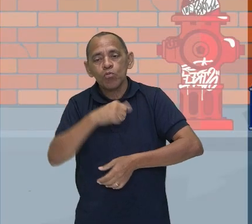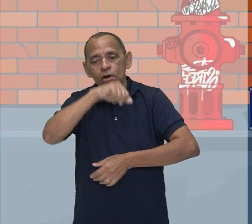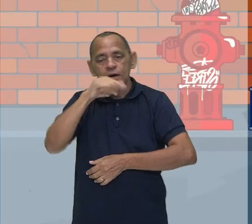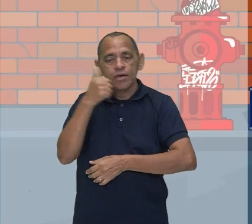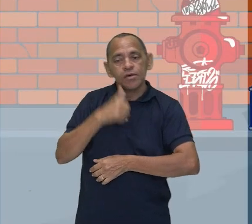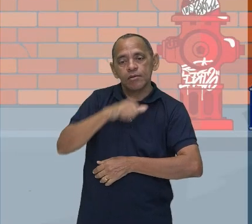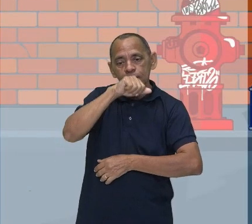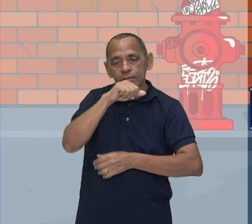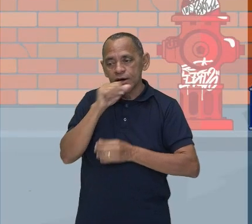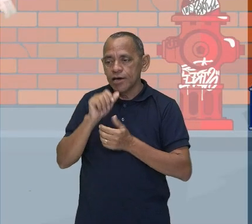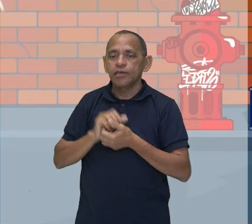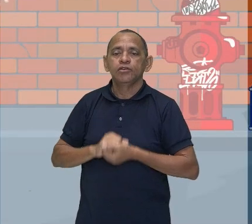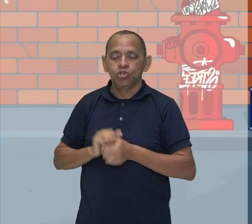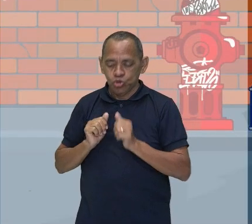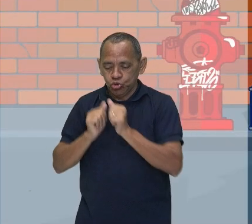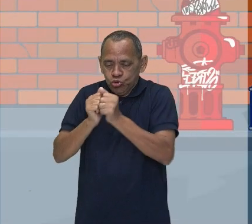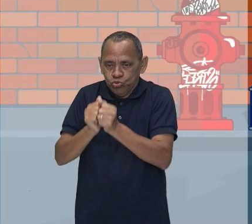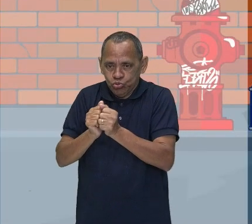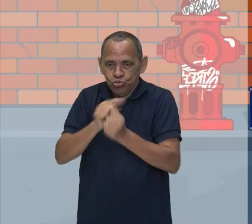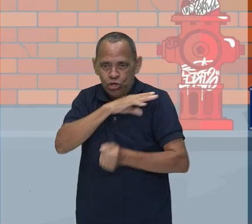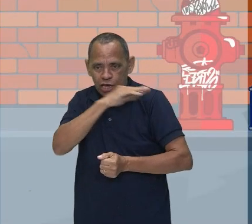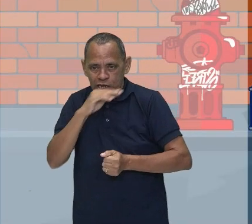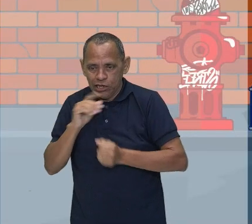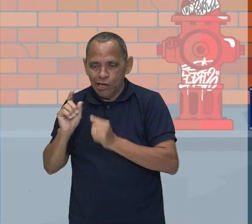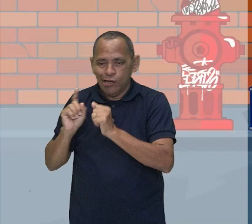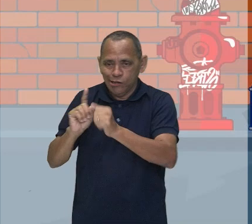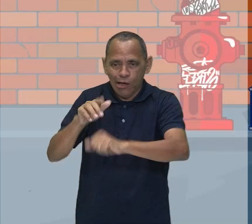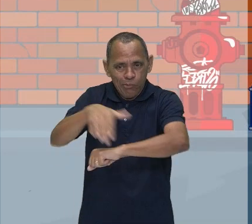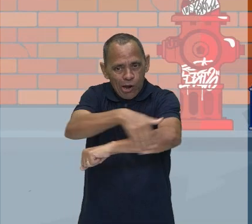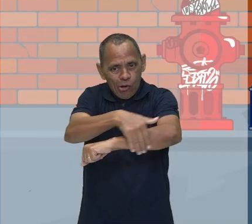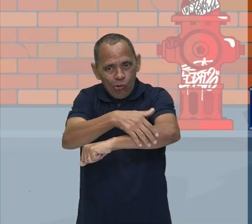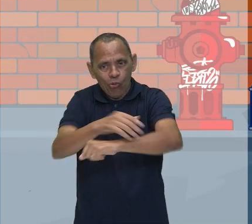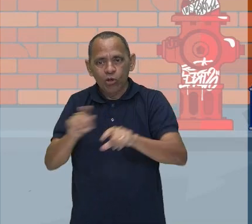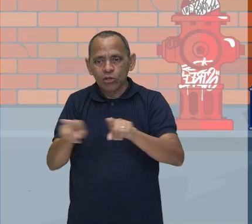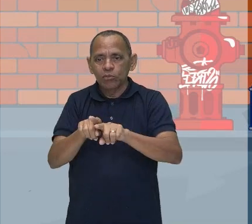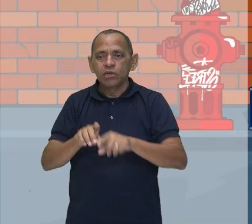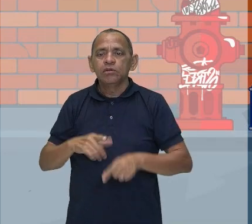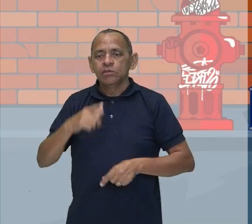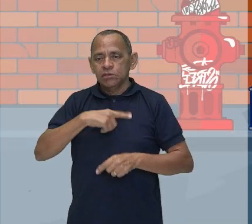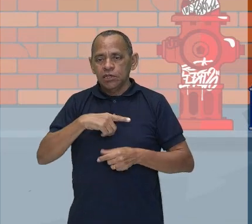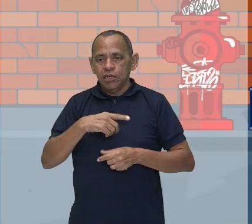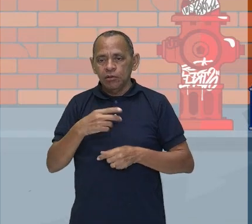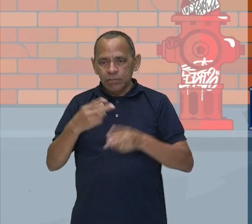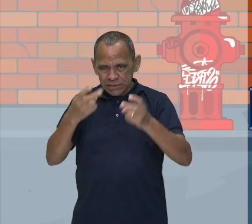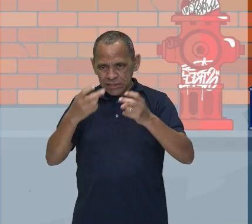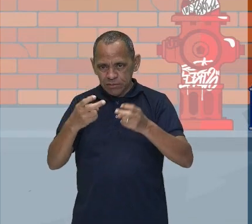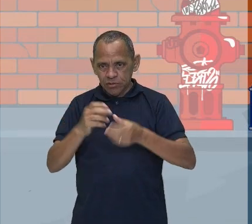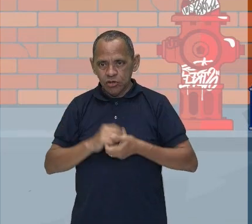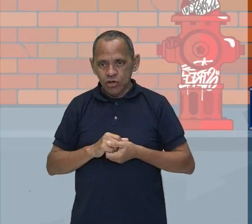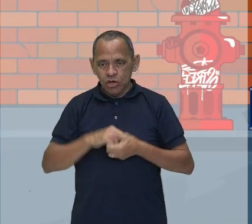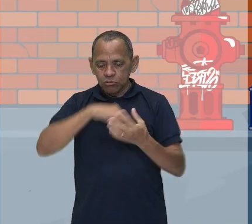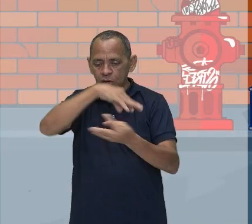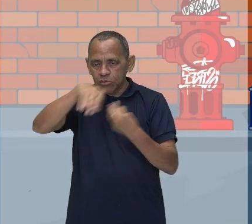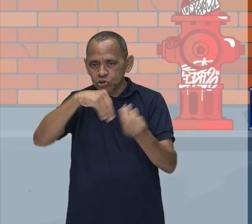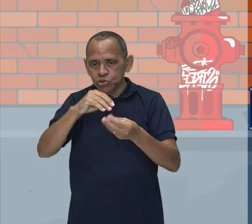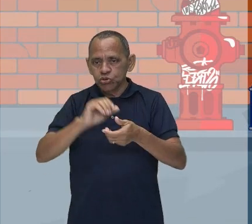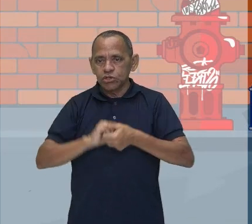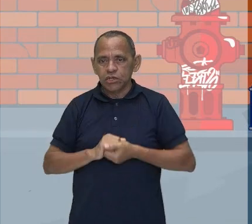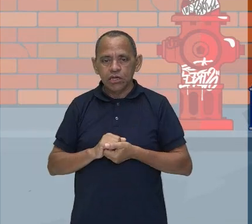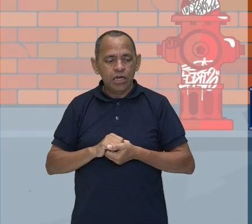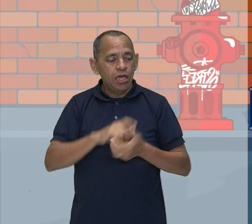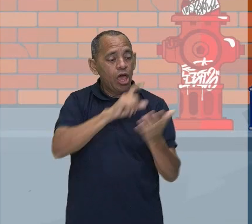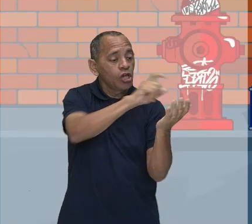realmente necessita, senão todos vão morrer de fome. Então vejam que há uma mistura de grafite e pichação,